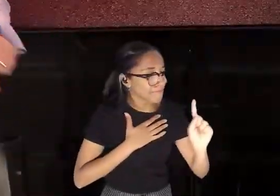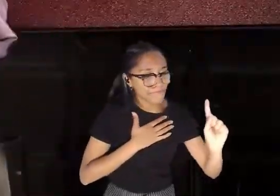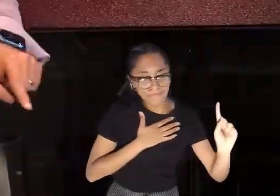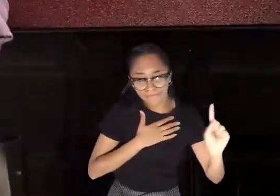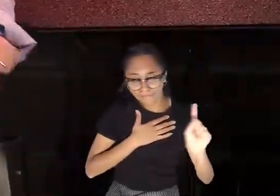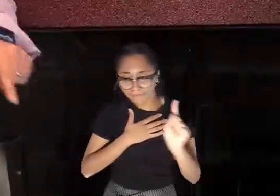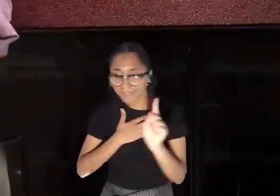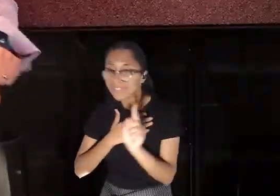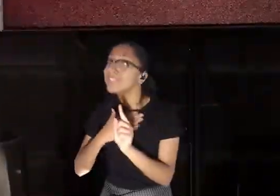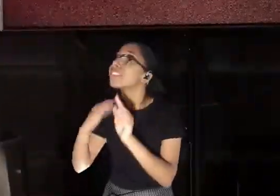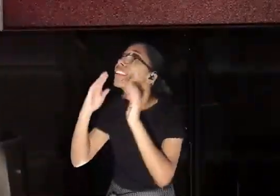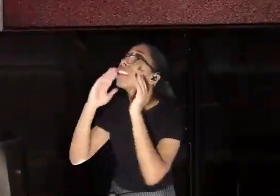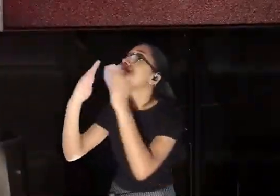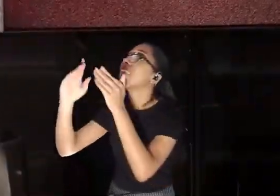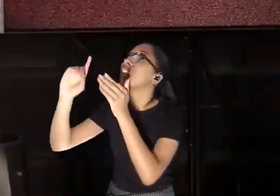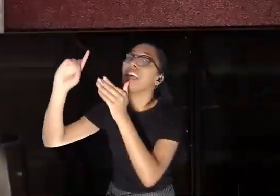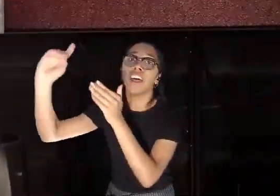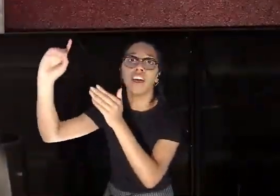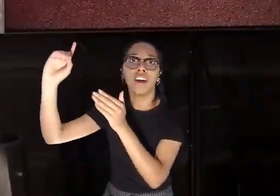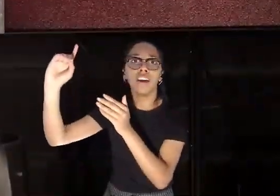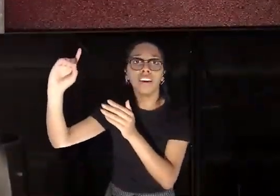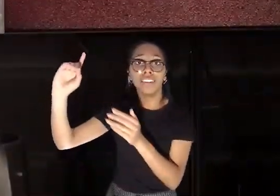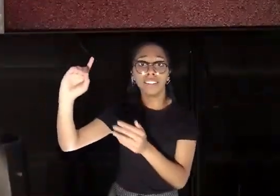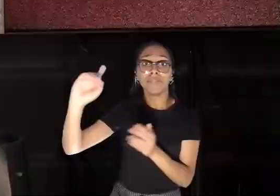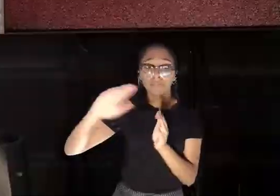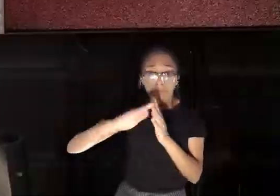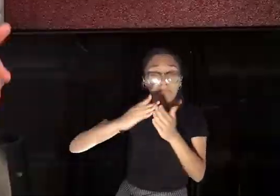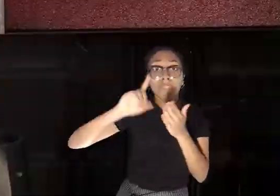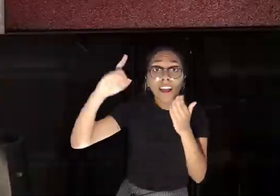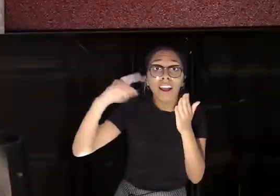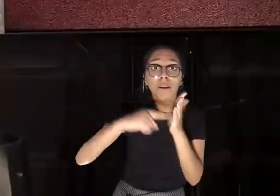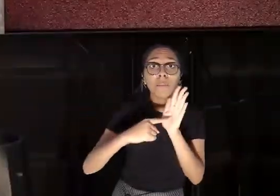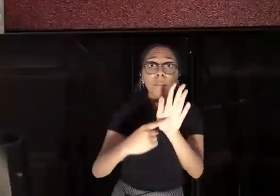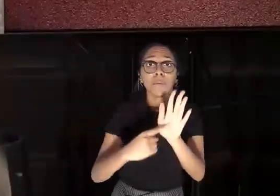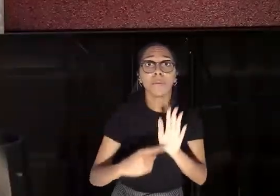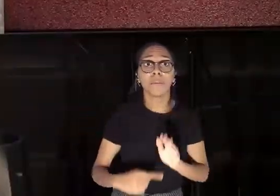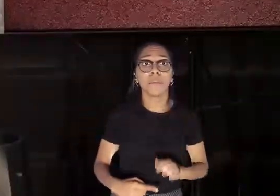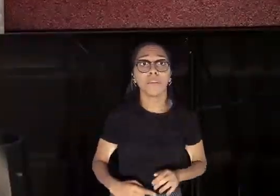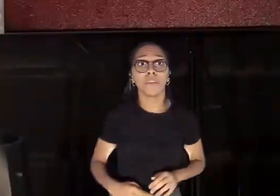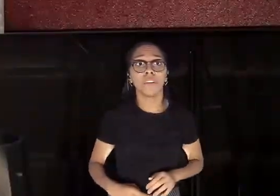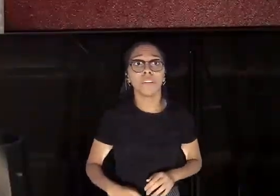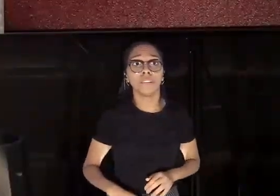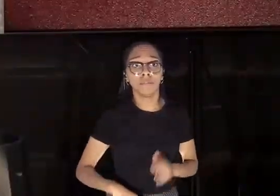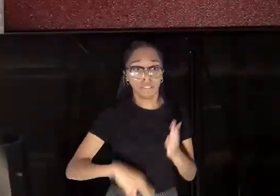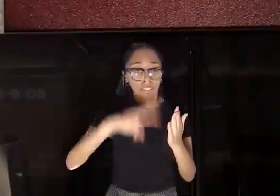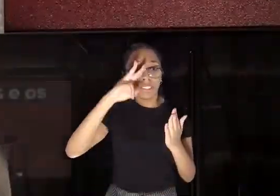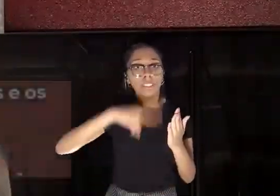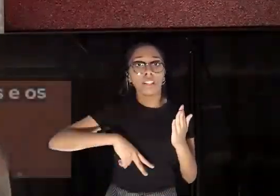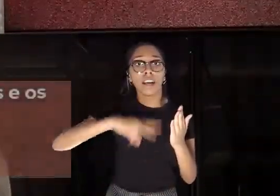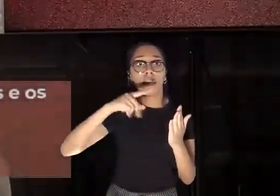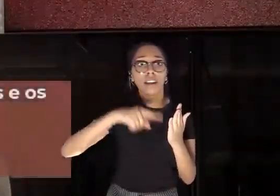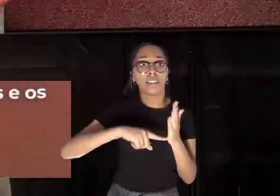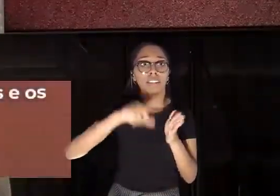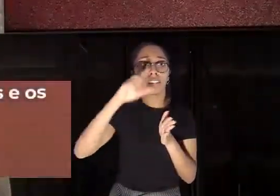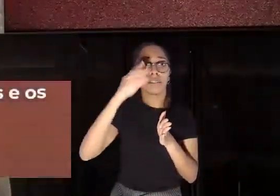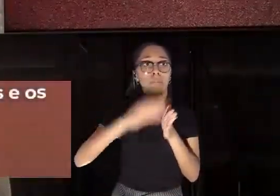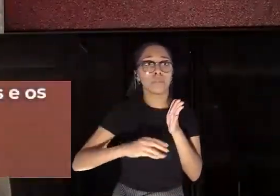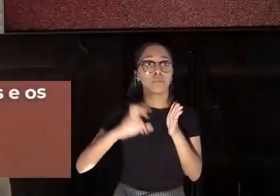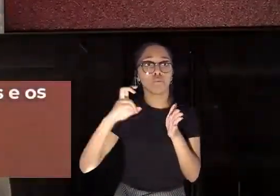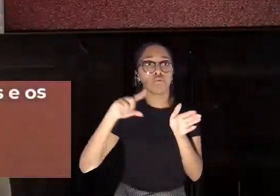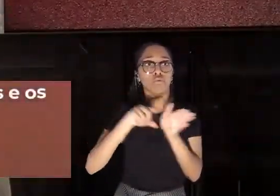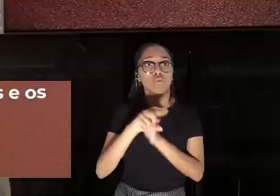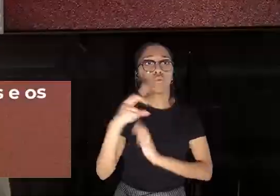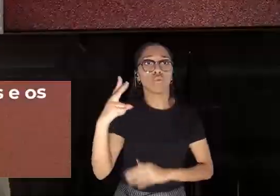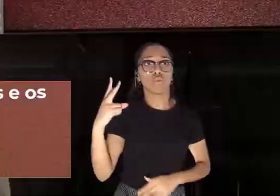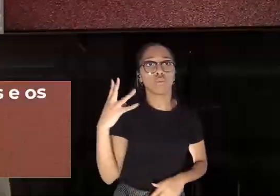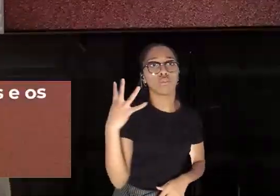algum satisfarão as vontades da carne. Gálatas 5:24. Vamos ler juntos no 3? Gálatas 5:24. 1.